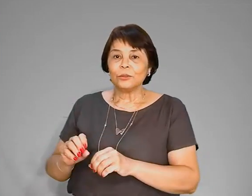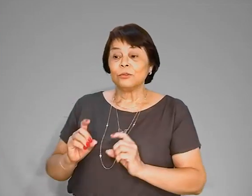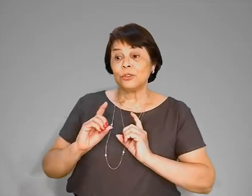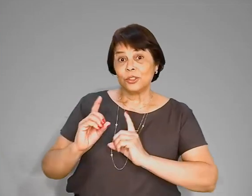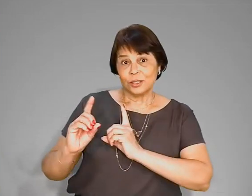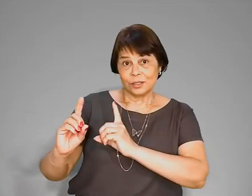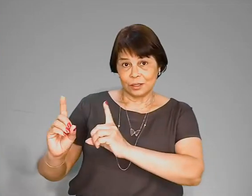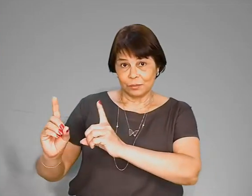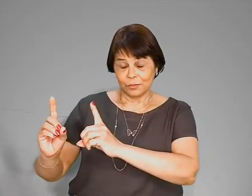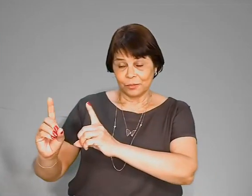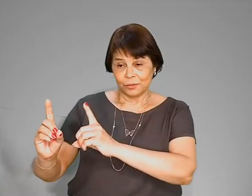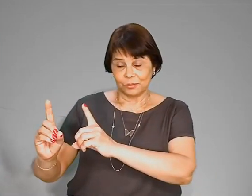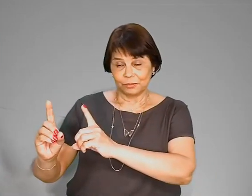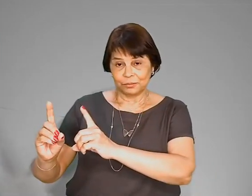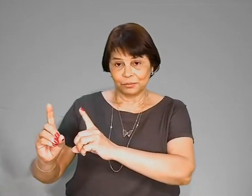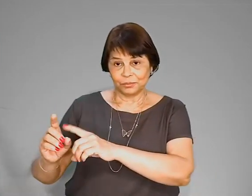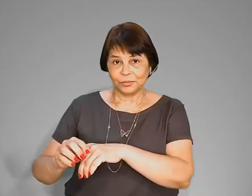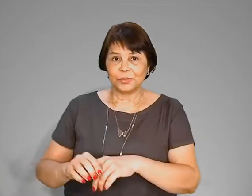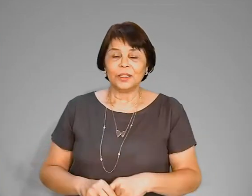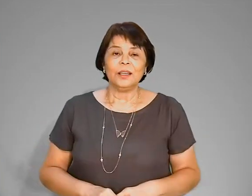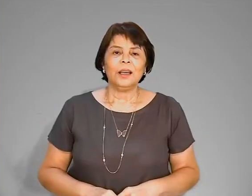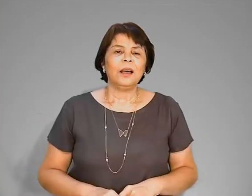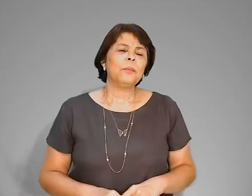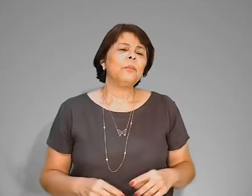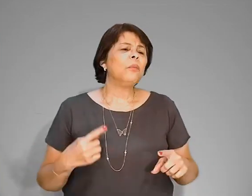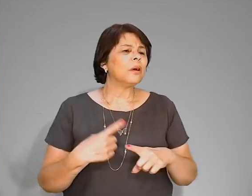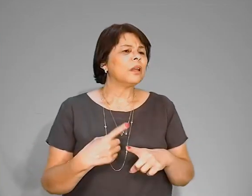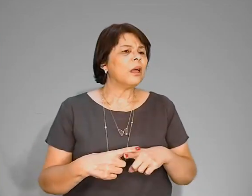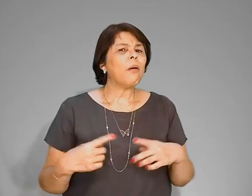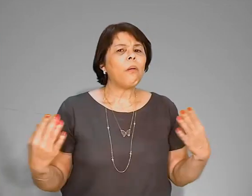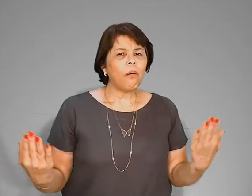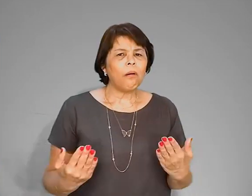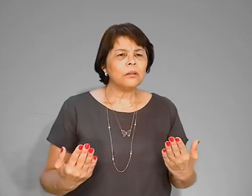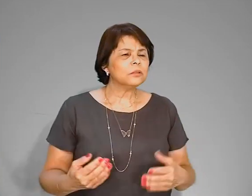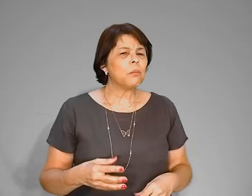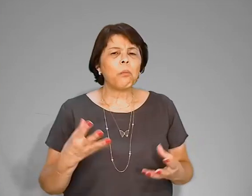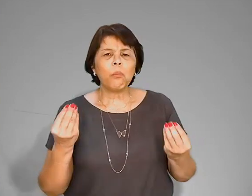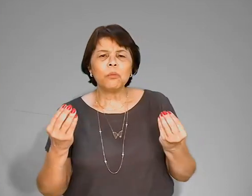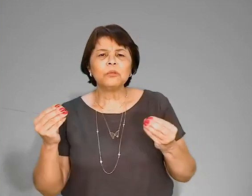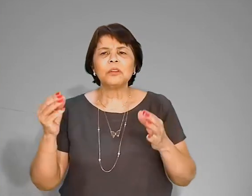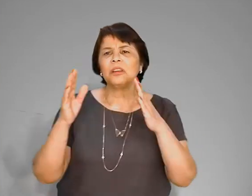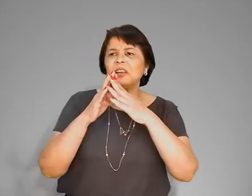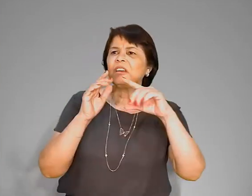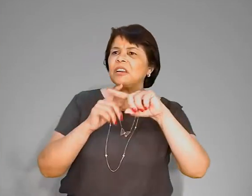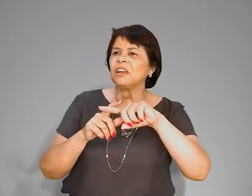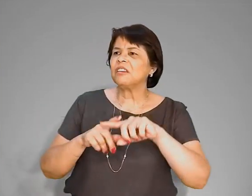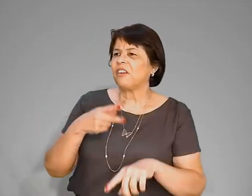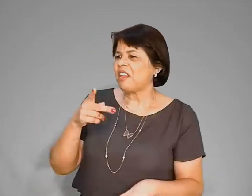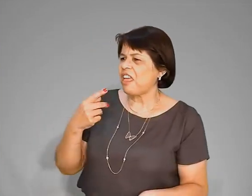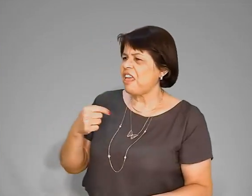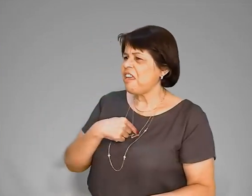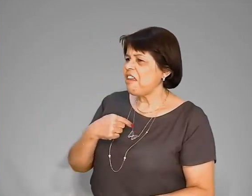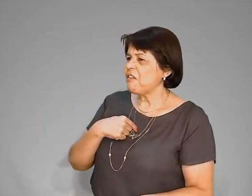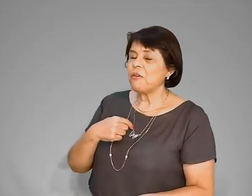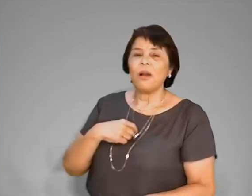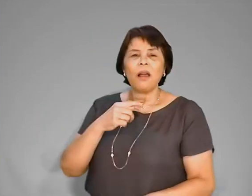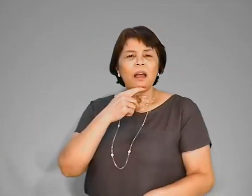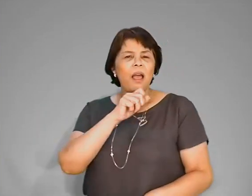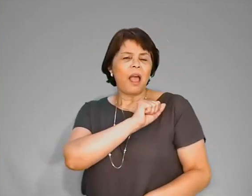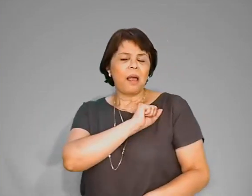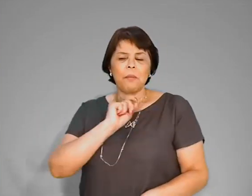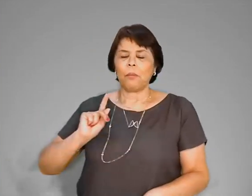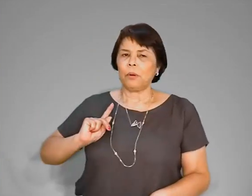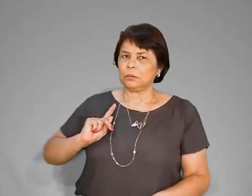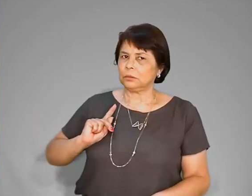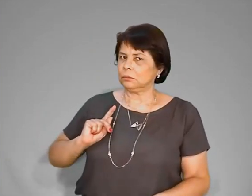do apostolado. Não são esses apóstolos que se autonomeiam semideuses. Não, dom do apostolado.